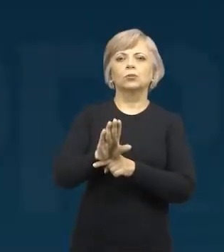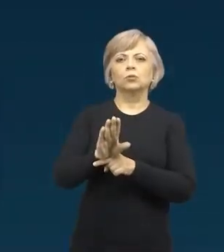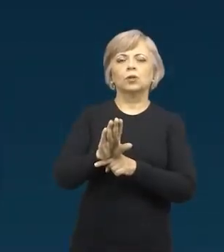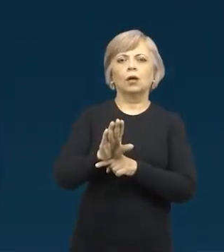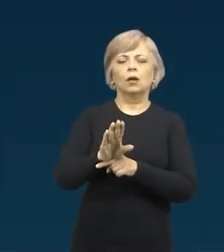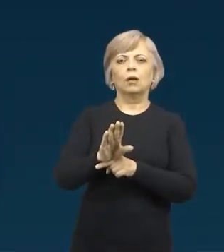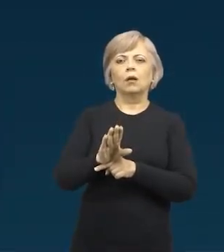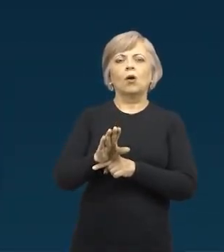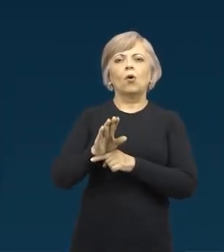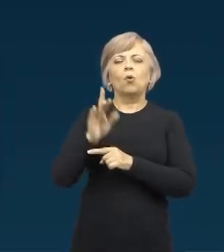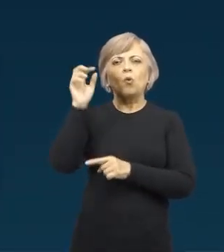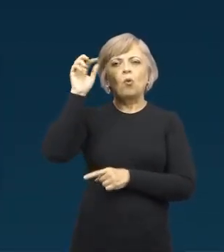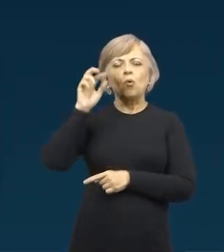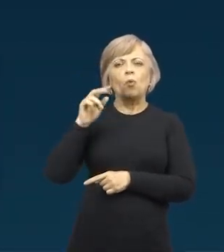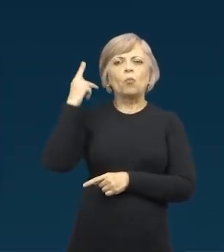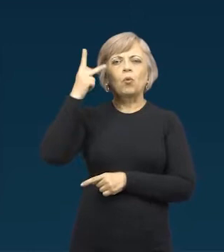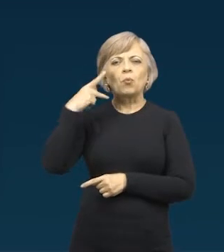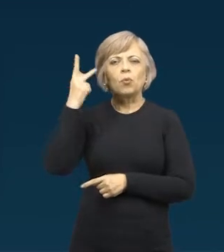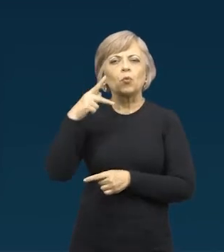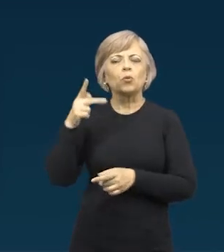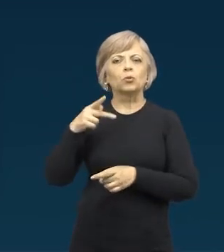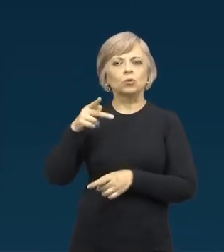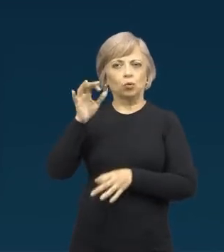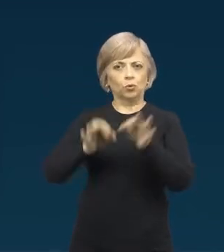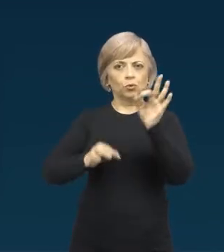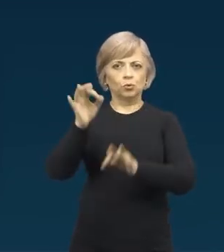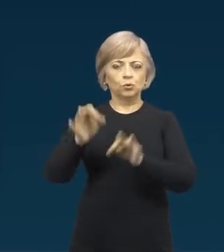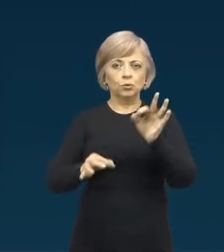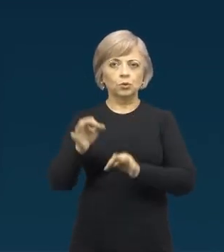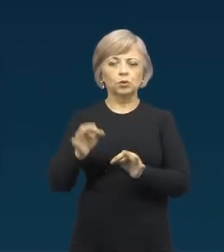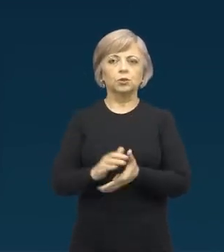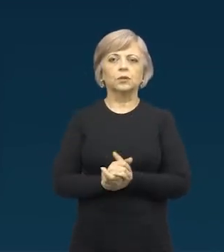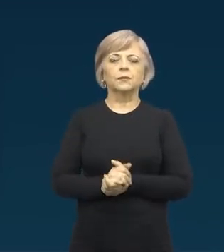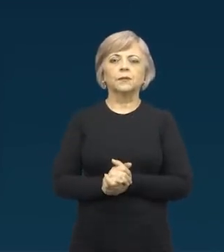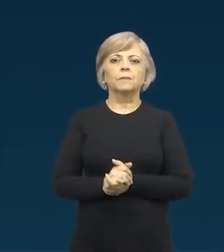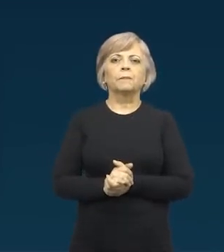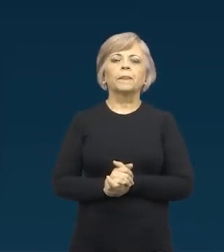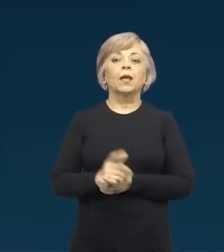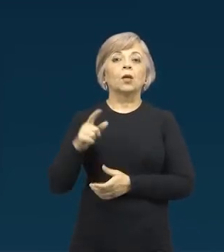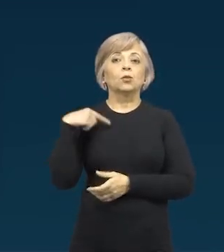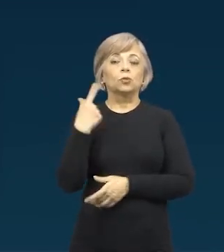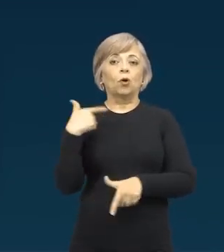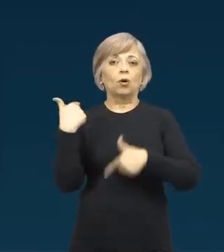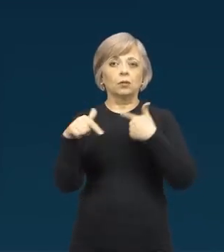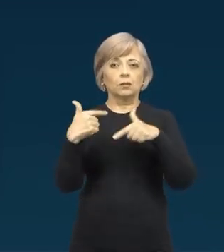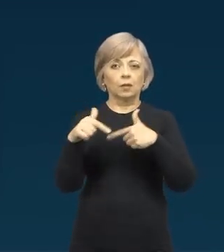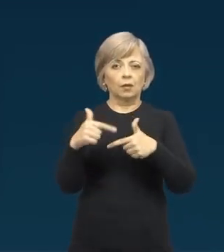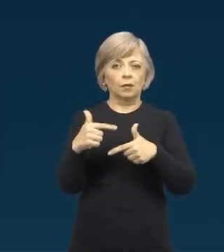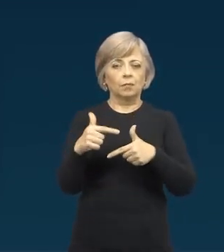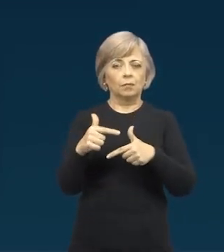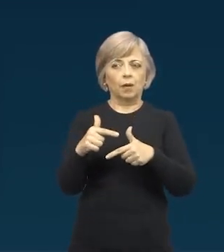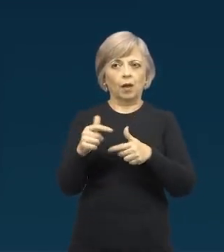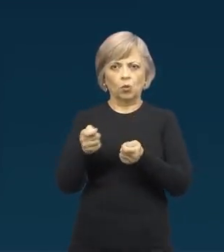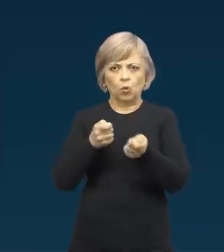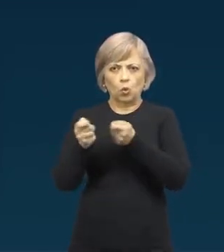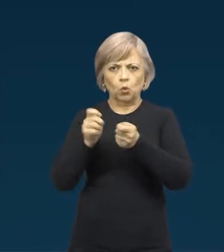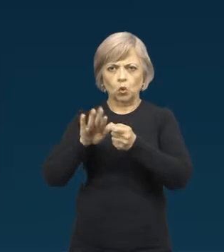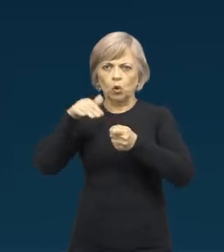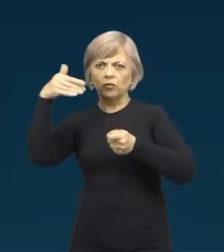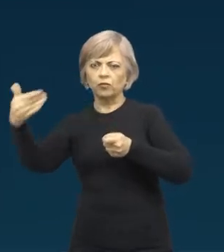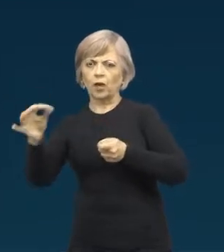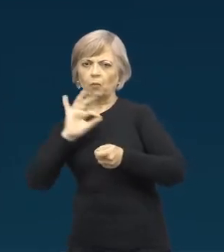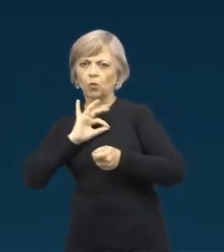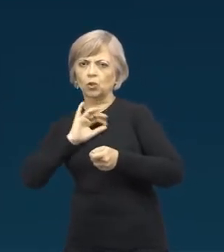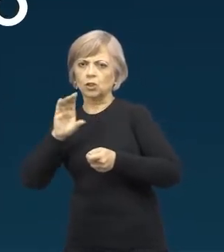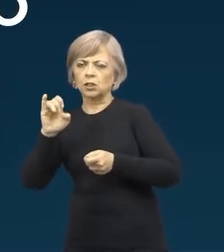justiça nos casos de controle externo da atividade policial. Nós atuamos tanto no controle externo em relação à Polícia Civil,